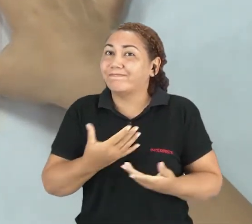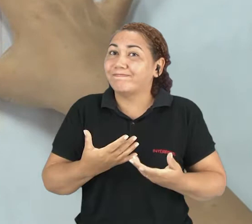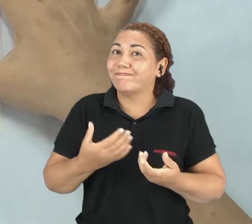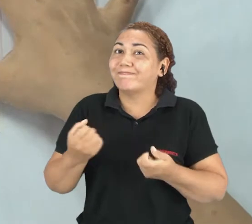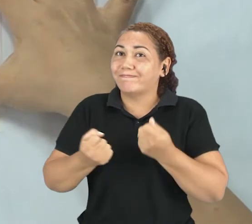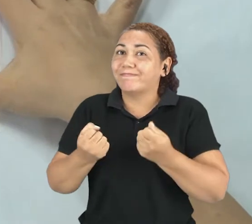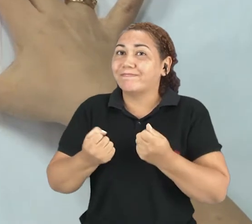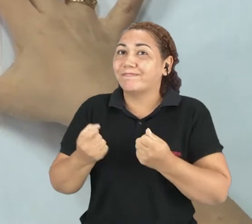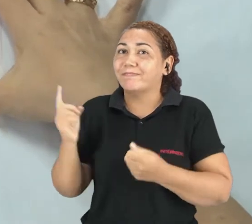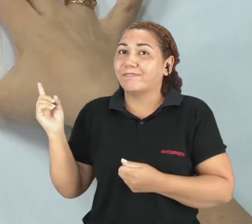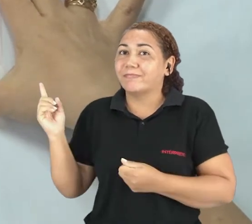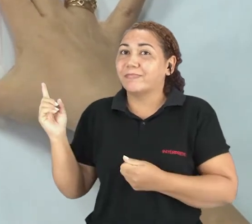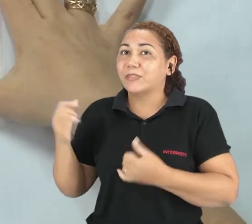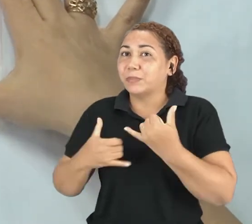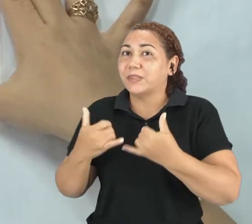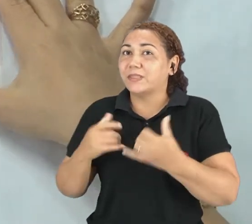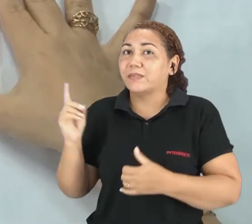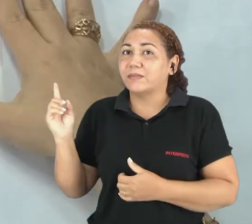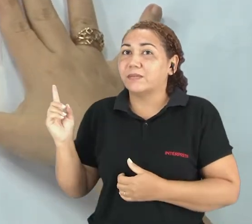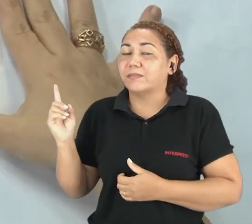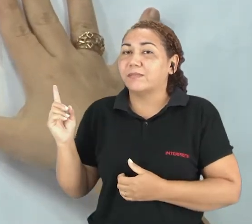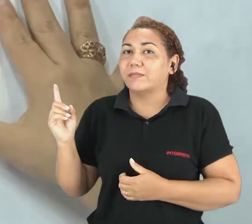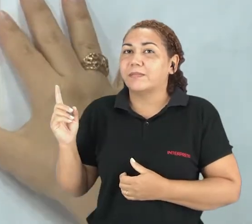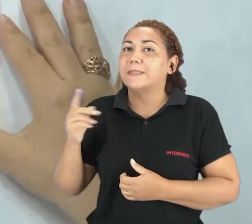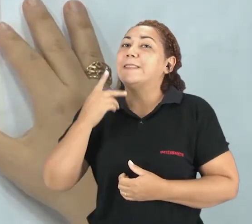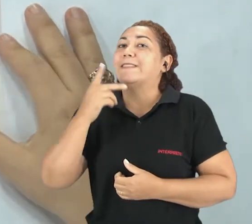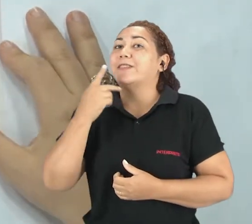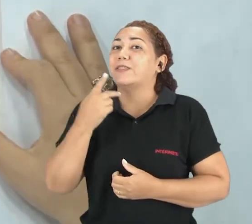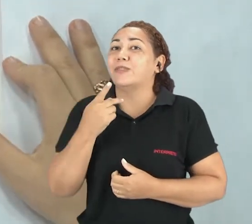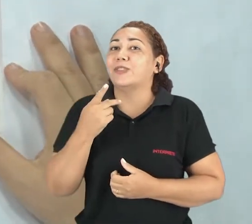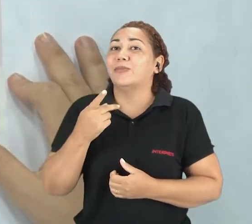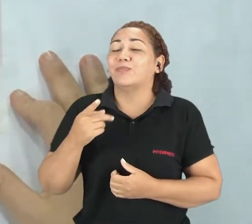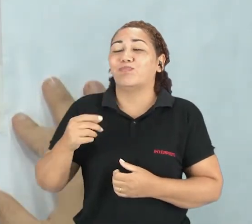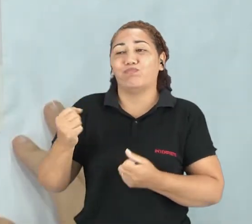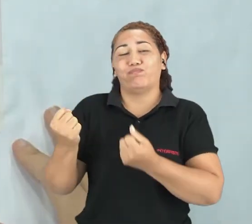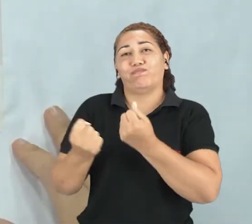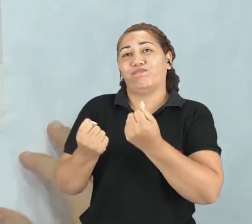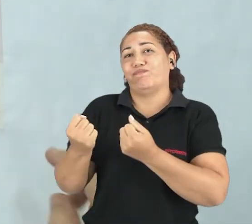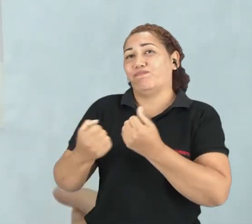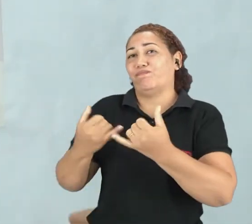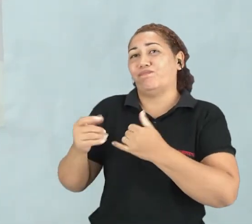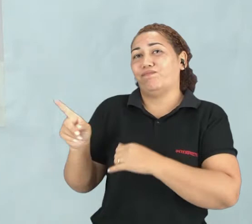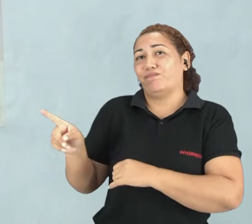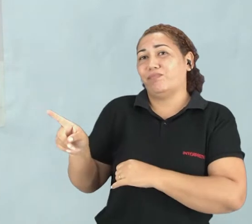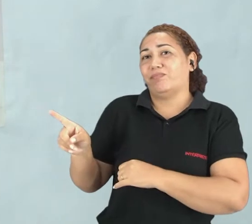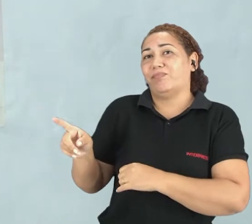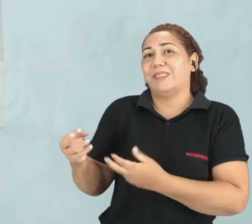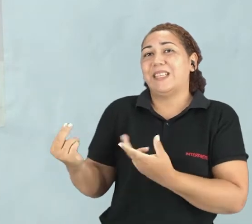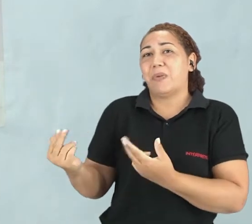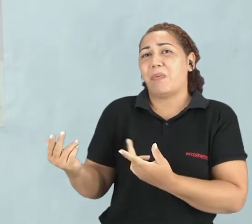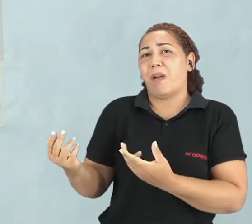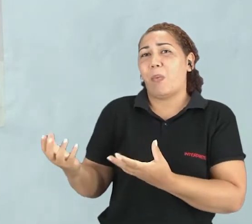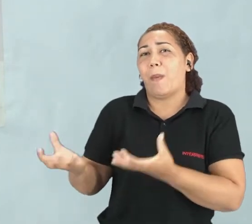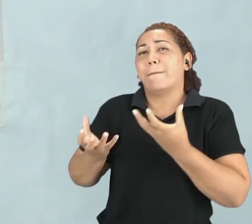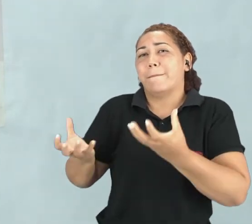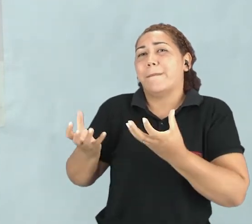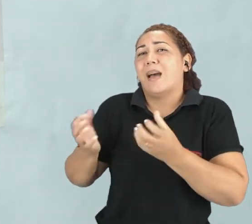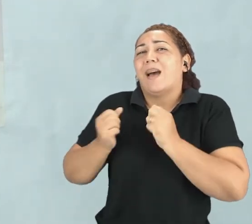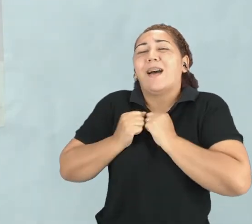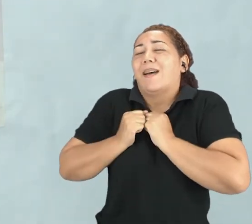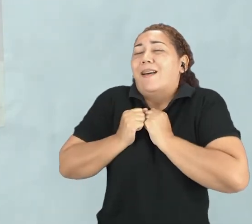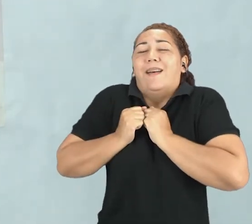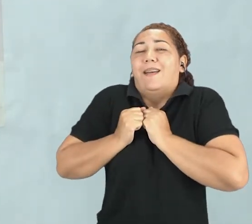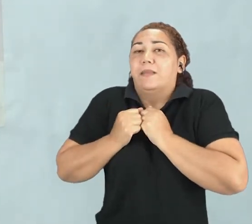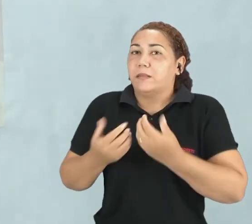ele fala que não é exatamente o que ele queria ganhar. Que será que tipo de carrinho ele gostaria de ter ganhado